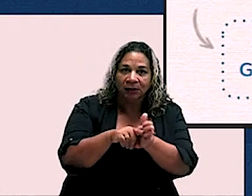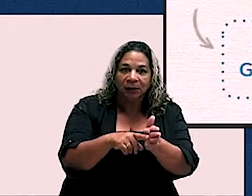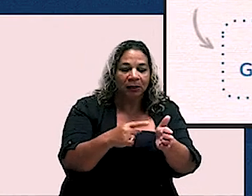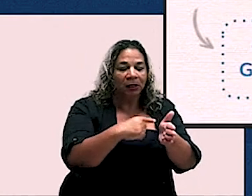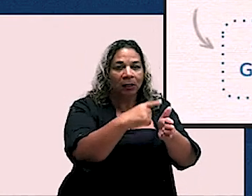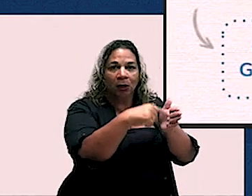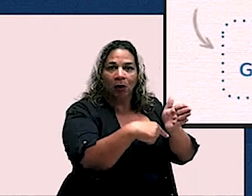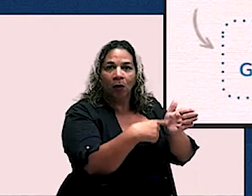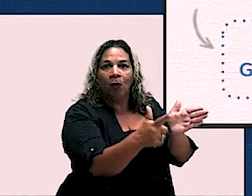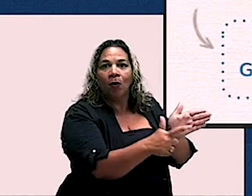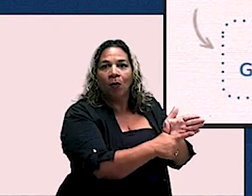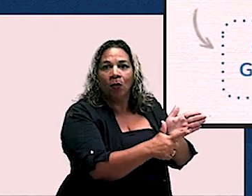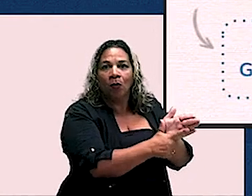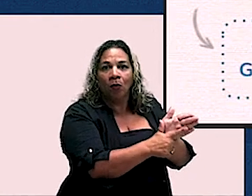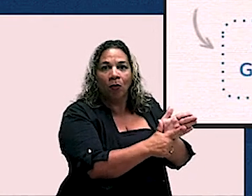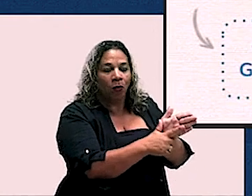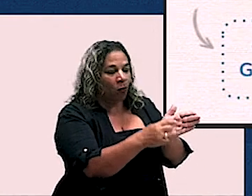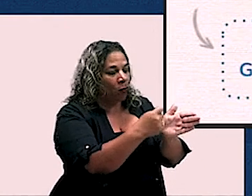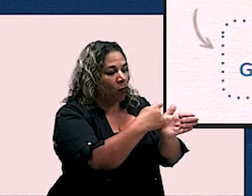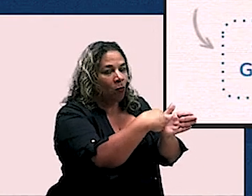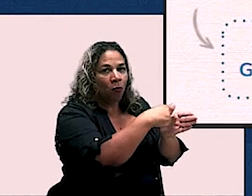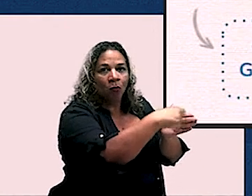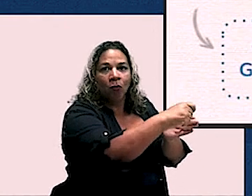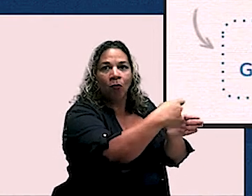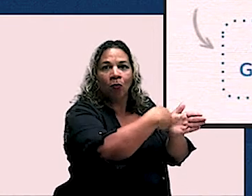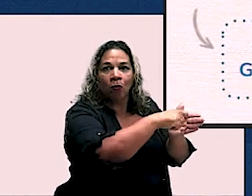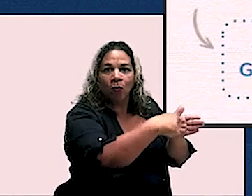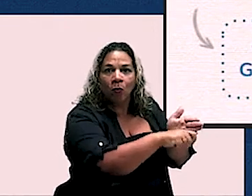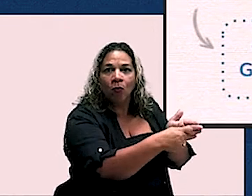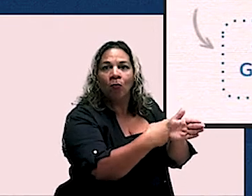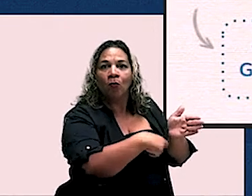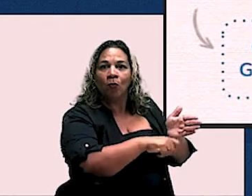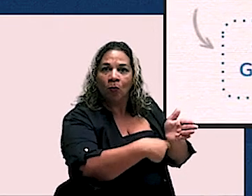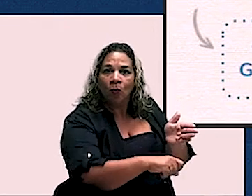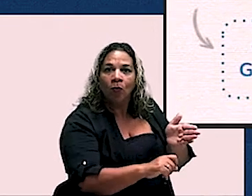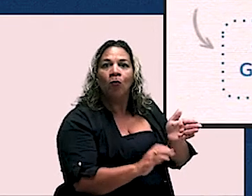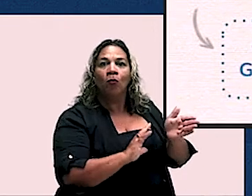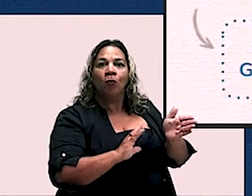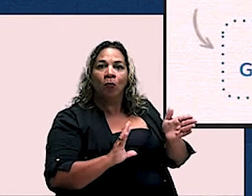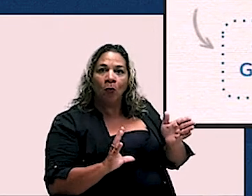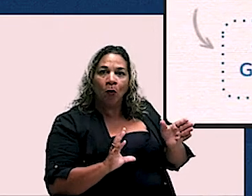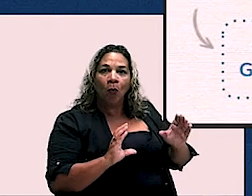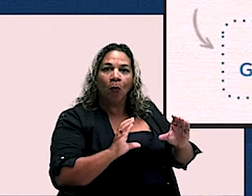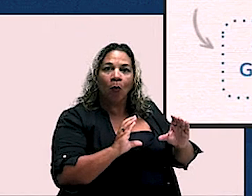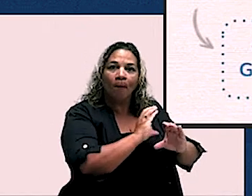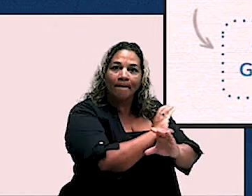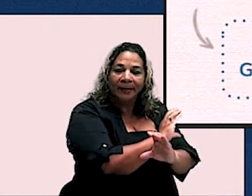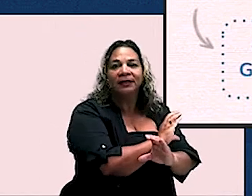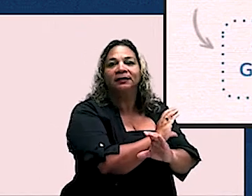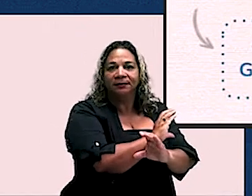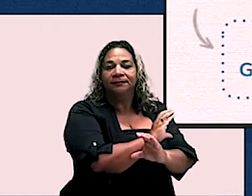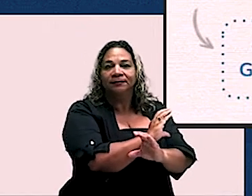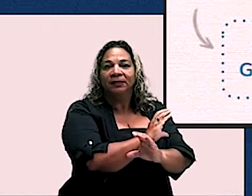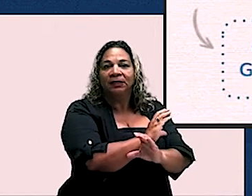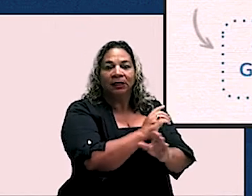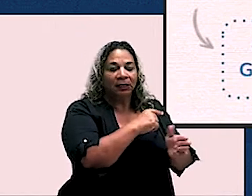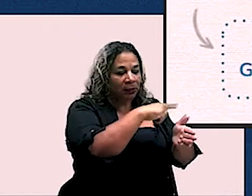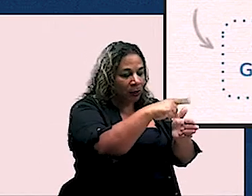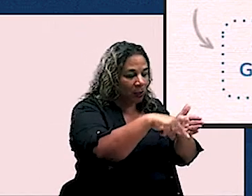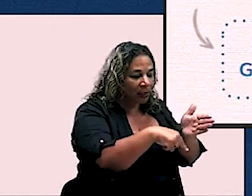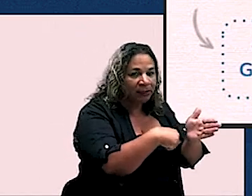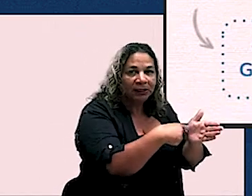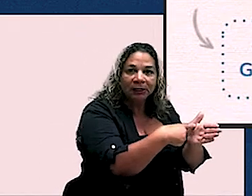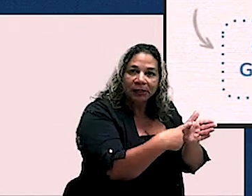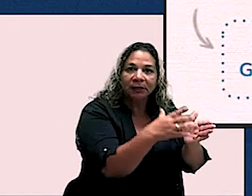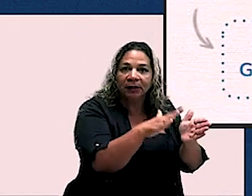criança ela não estava com todos os registros necessários dos atendimentos, né? Então a gente sabe que tanto a caderneta da criança quanto a da gestante,